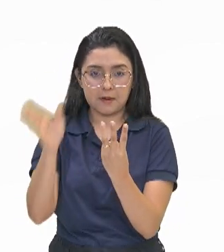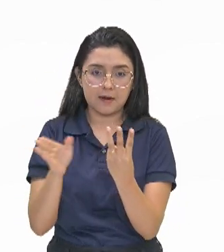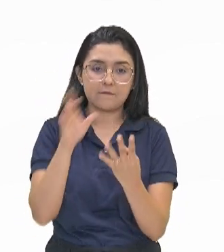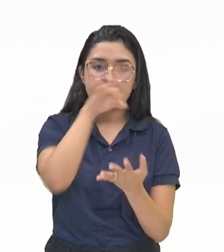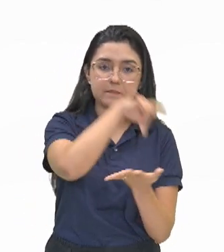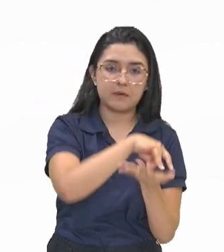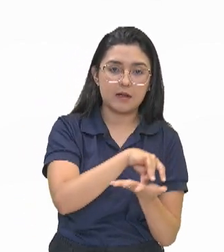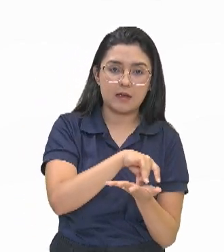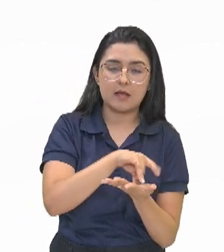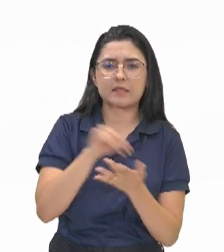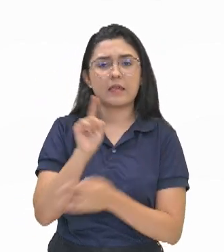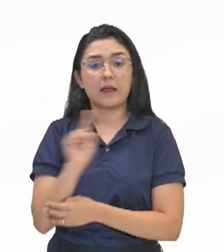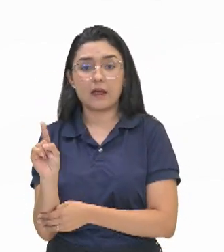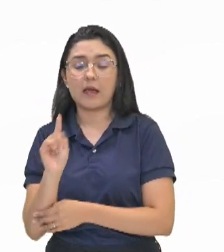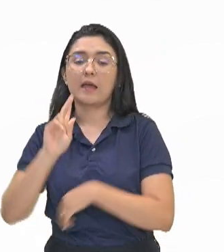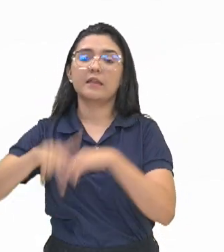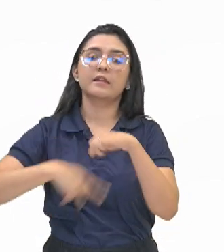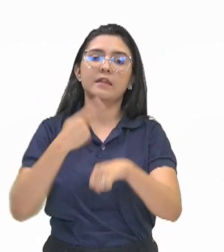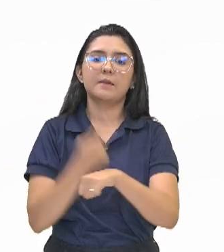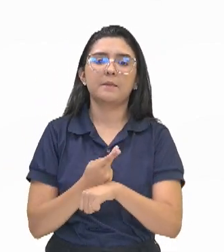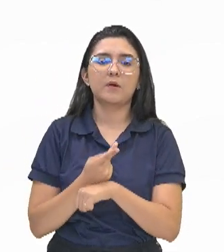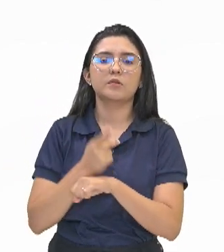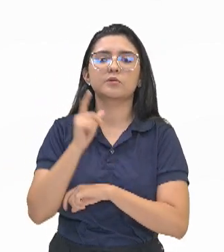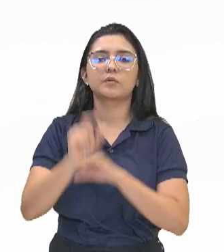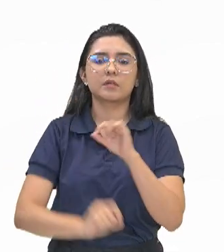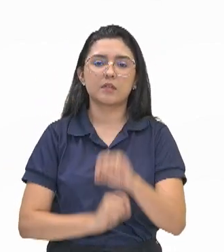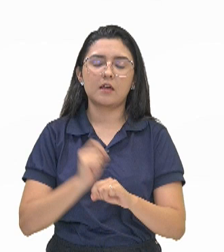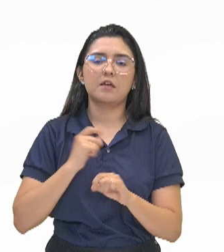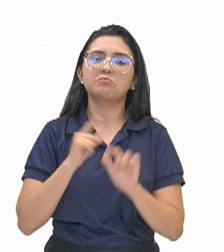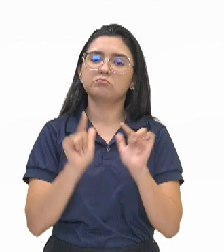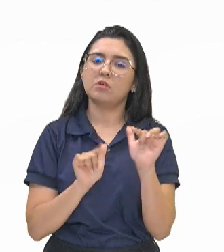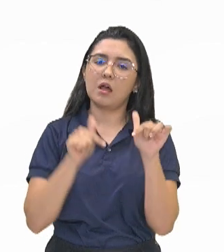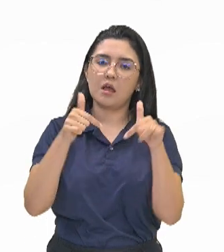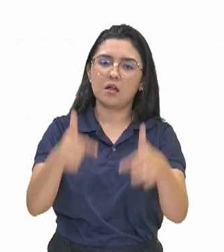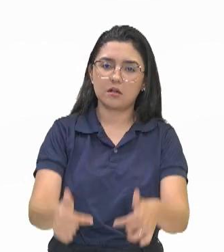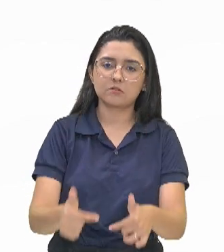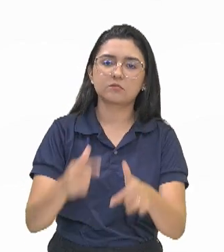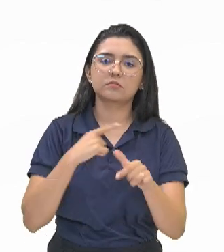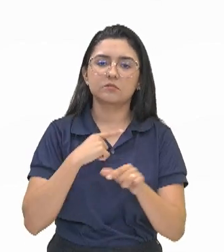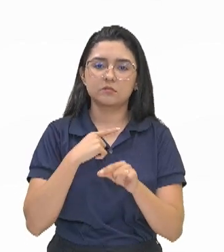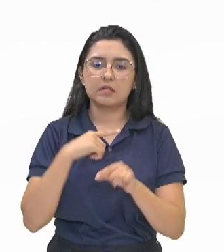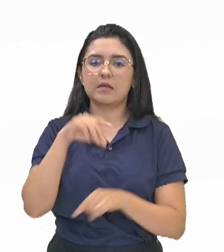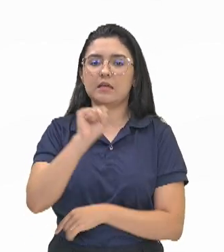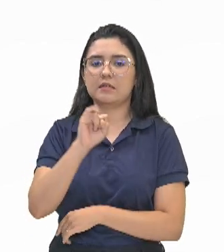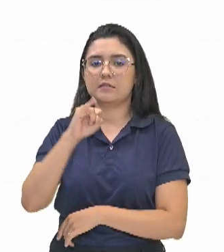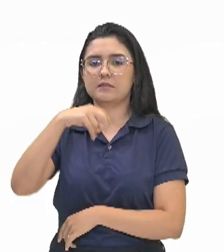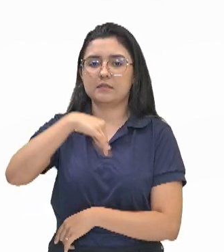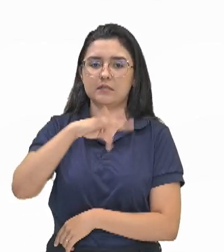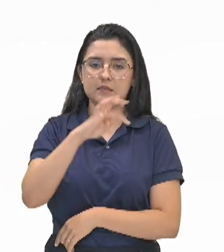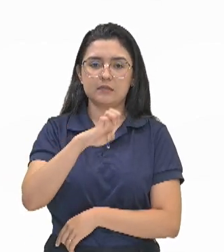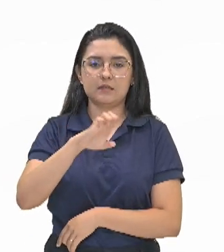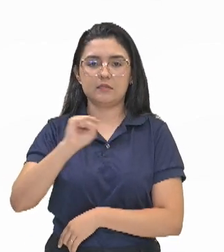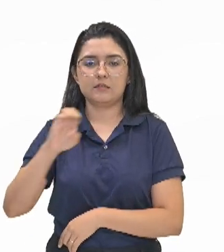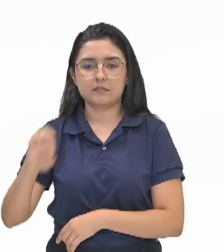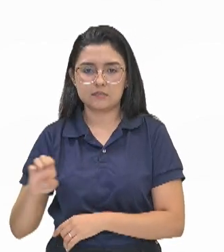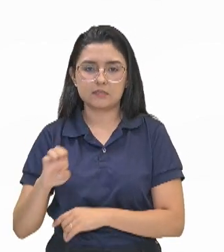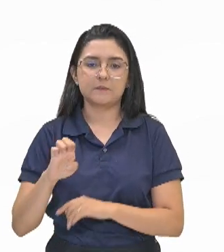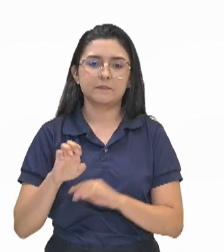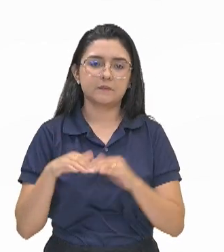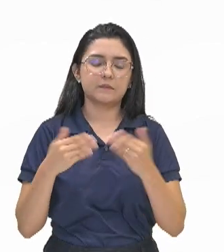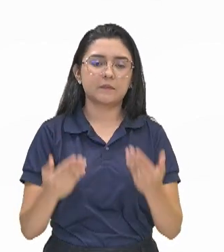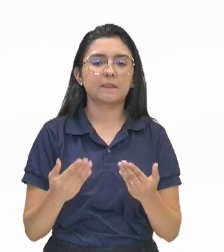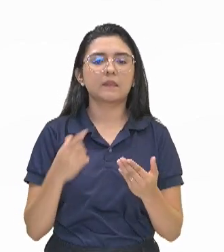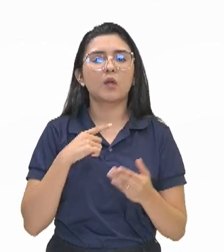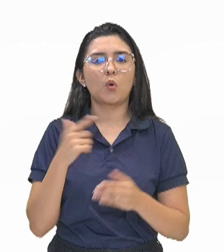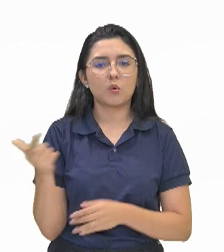afirmar, negar e depois fazer ali a síntese, né? Fazer com que a coisa chegue